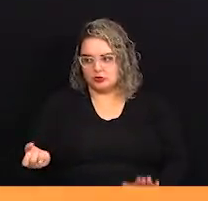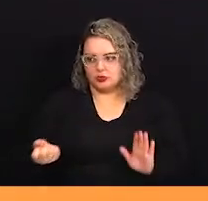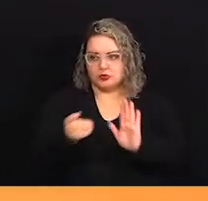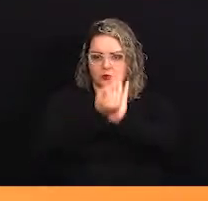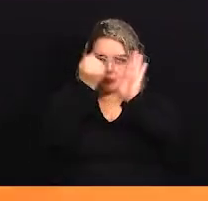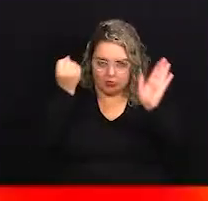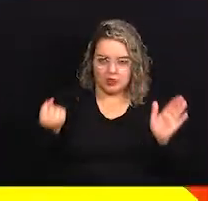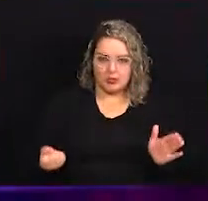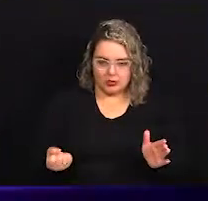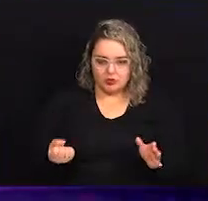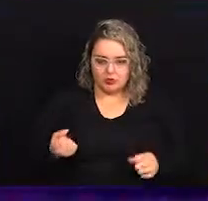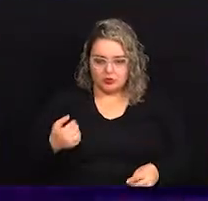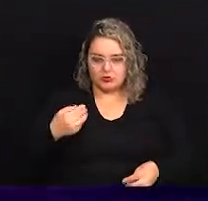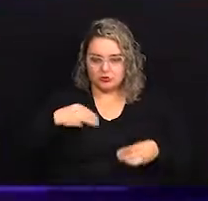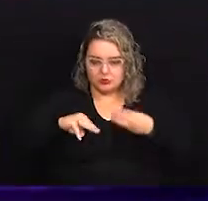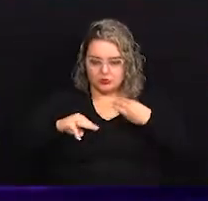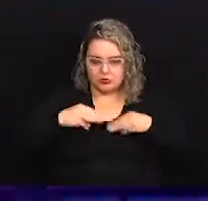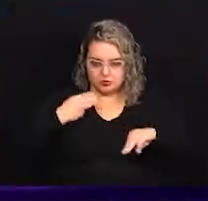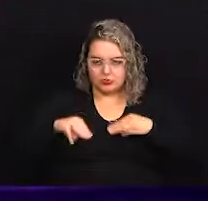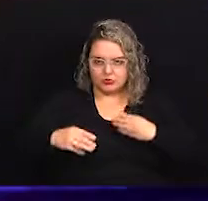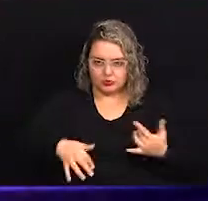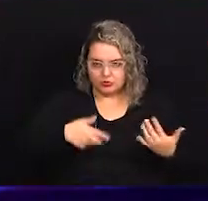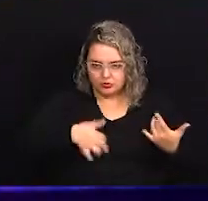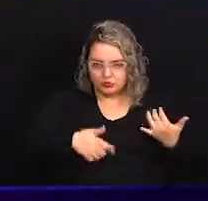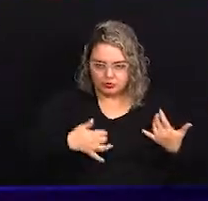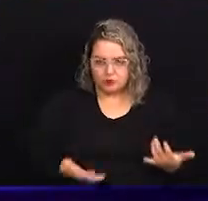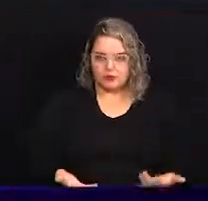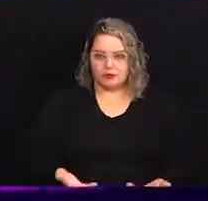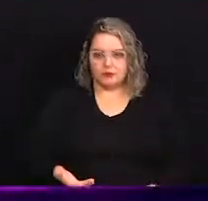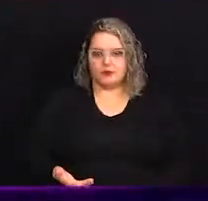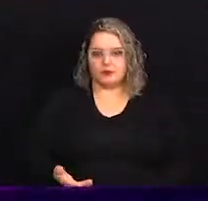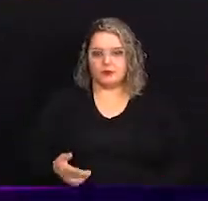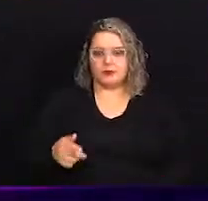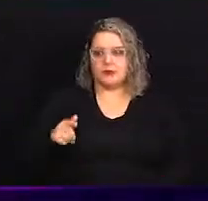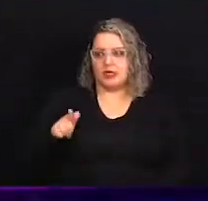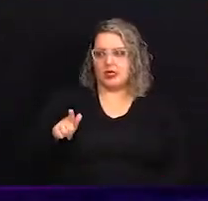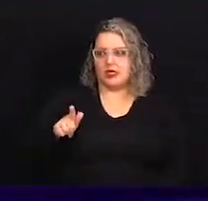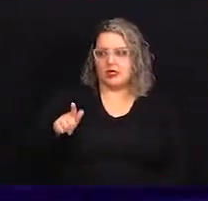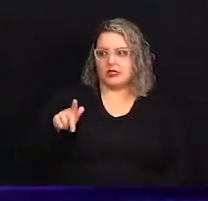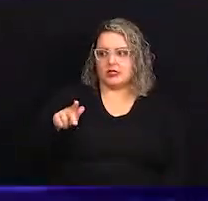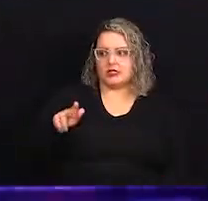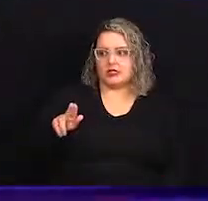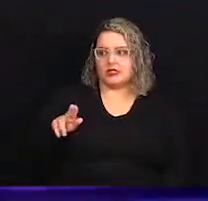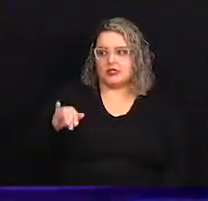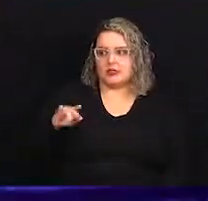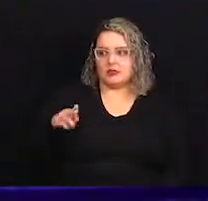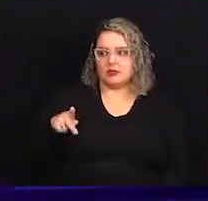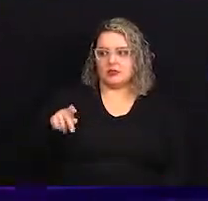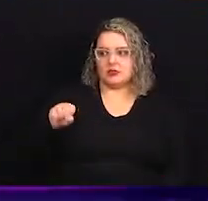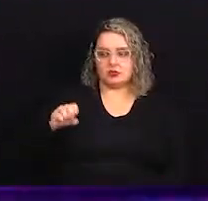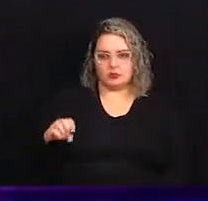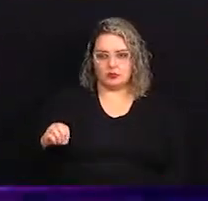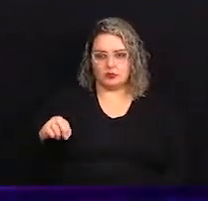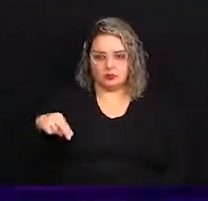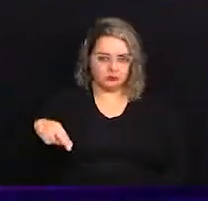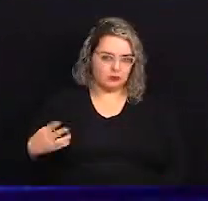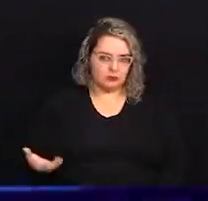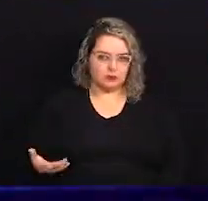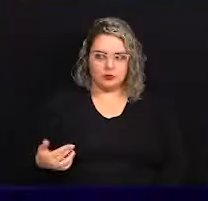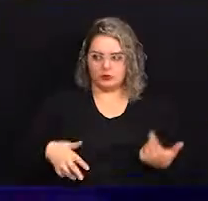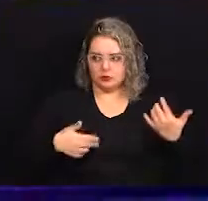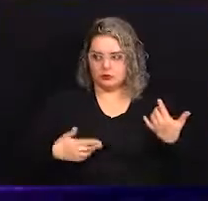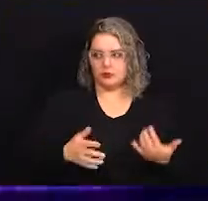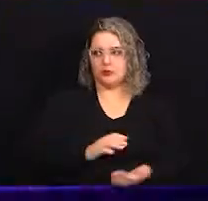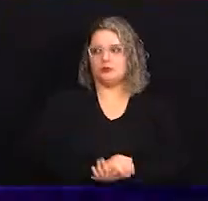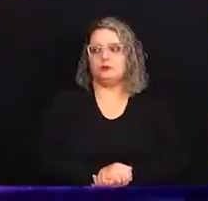grandes marcas de instrumentos musicais. Então você tem um personagem que chama Gibson, que é uma das maiores marcas de guitarra do mundo. Né?